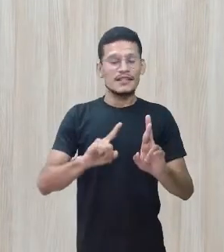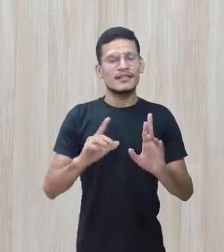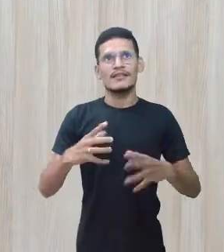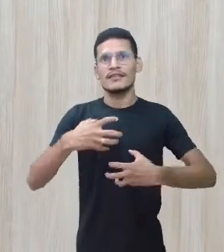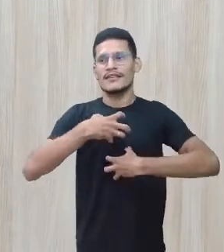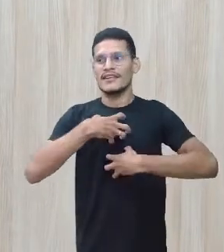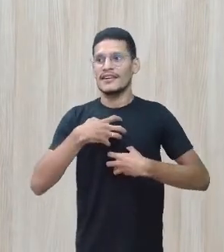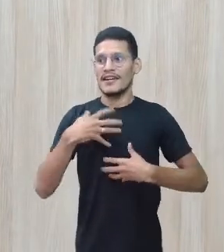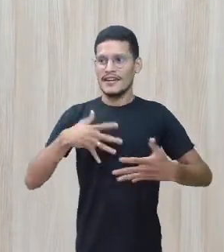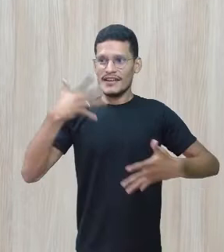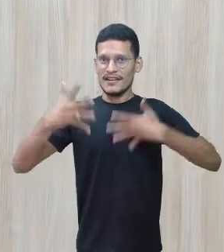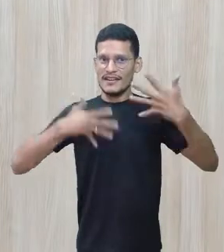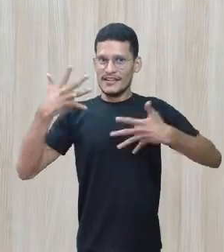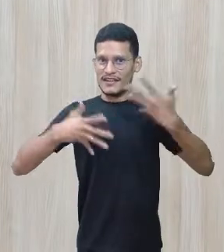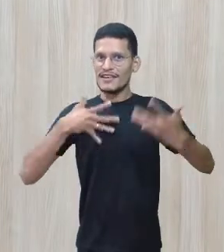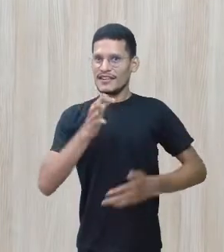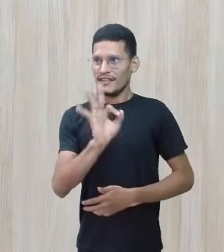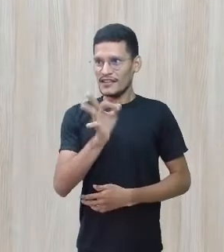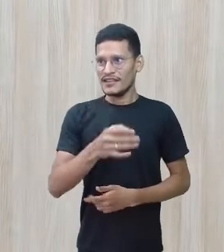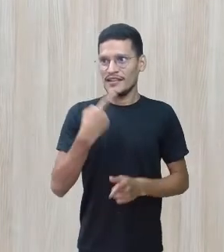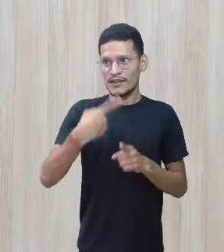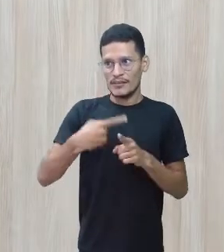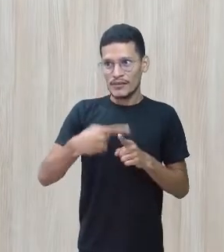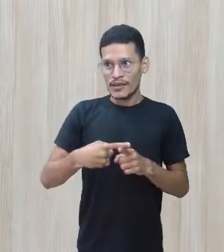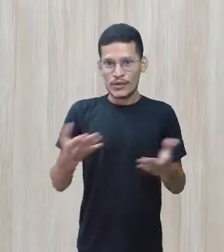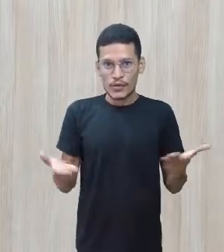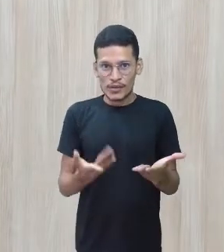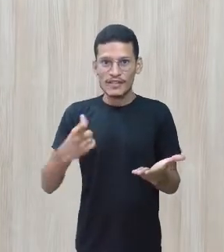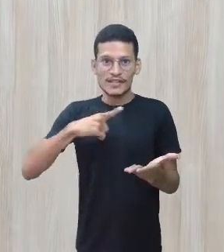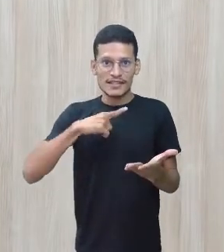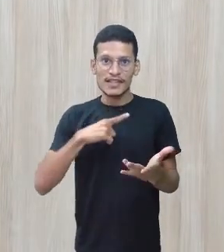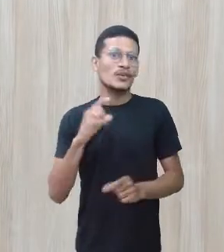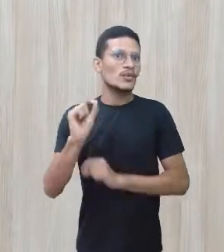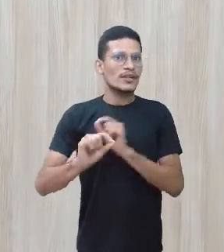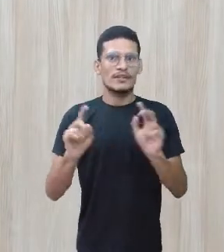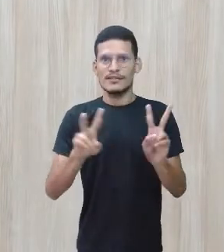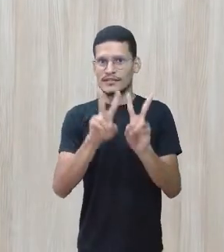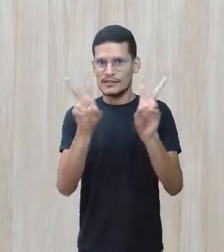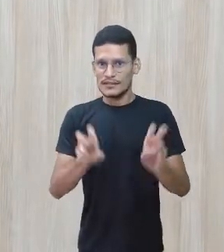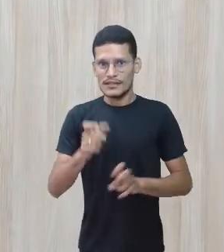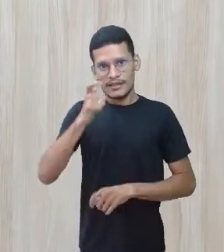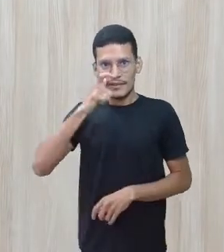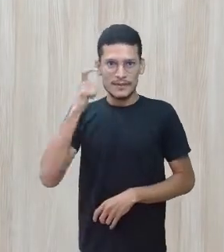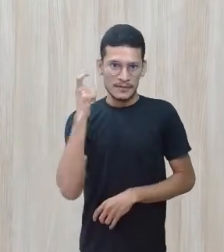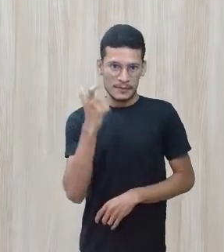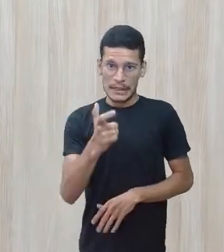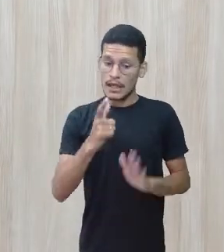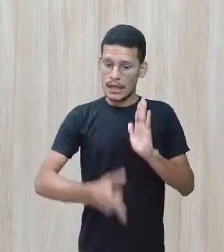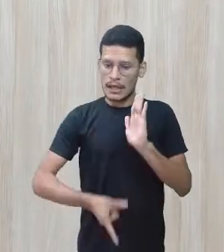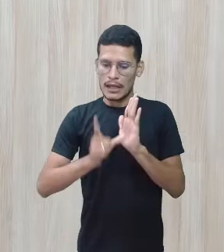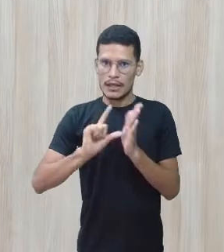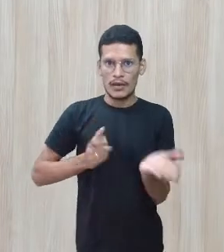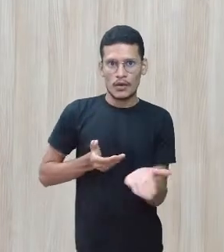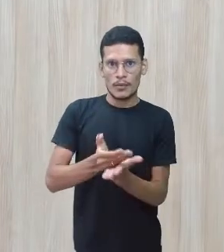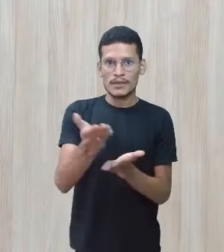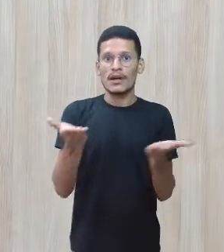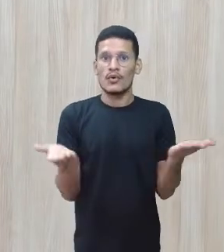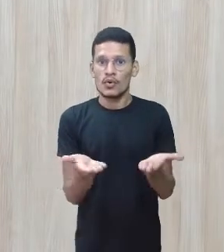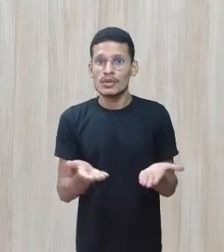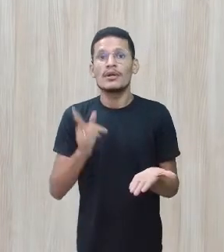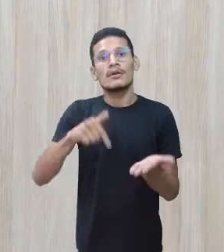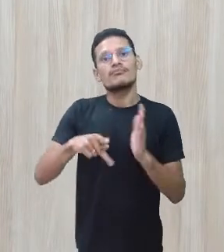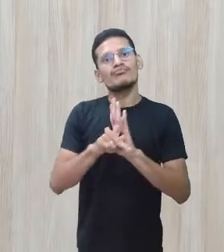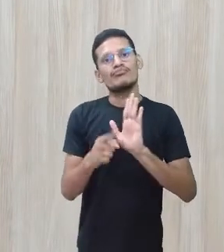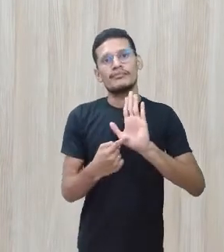bem animados, porque hoje a gente vai ter um assunto que eu acho até interessante, tá? Antes de começarmos, eu queria apresentar Plínio, que